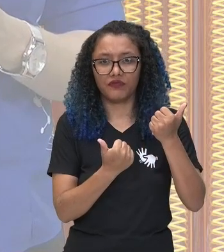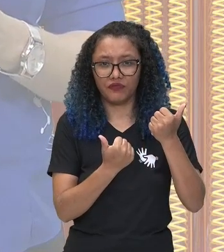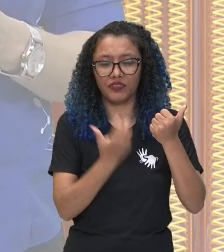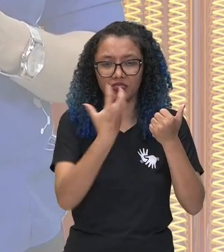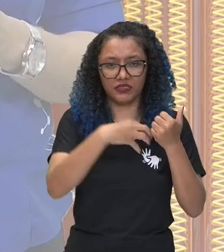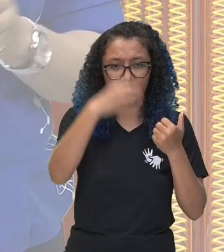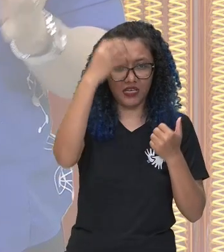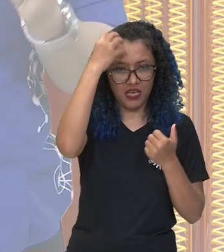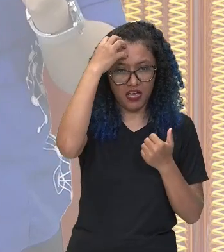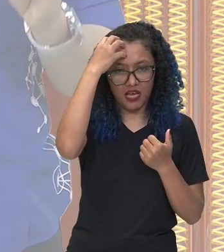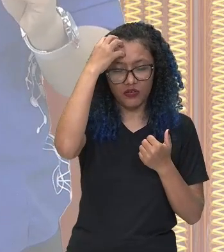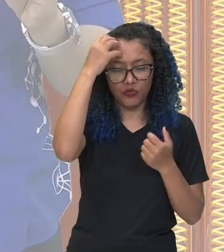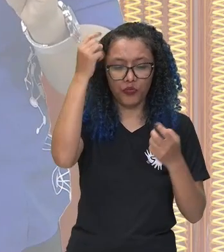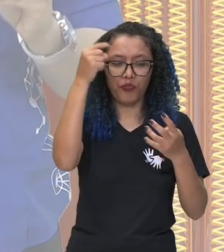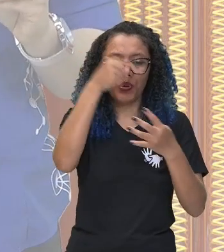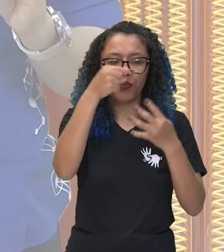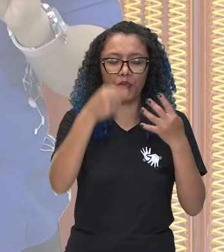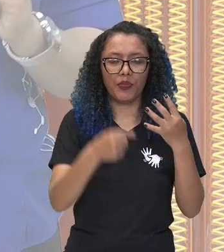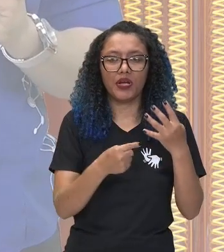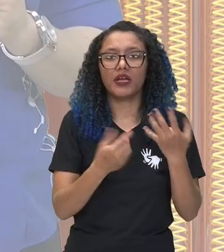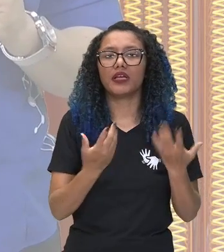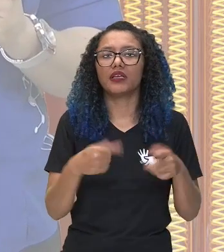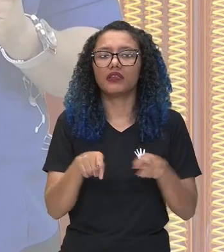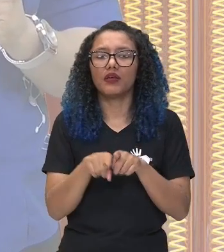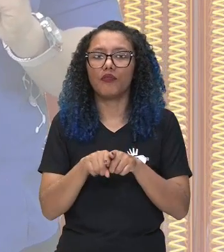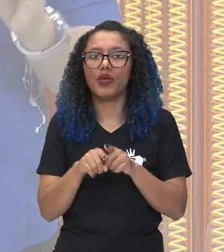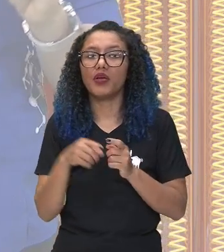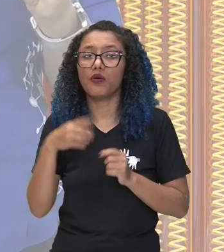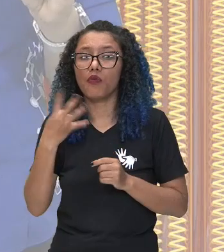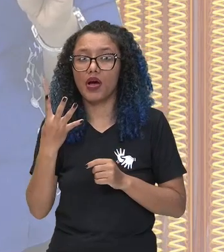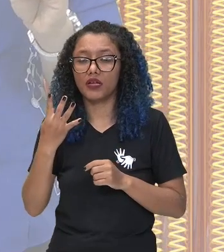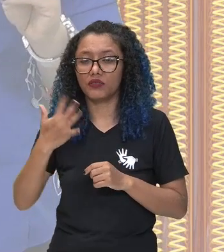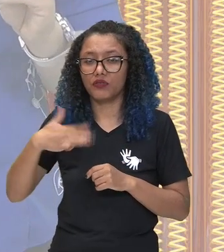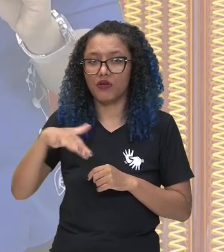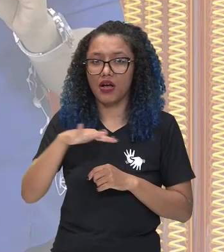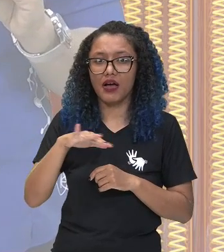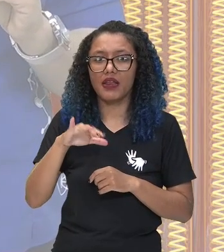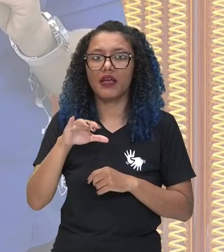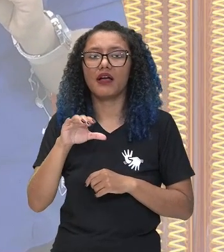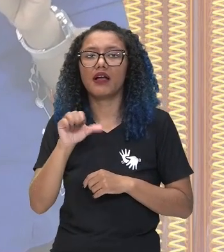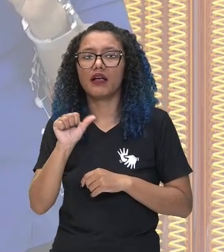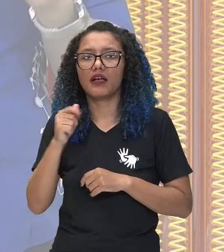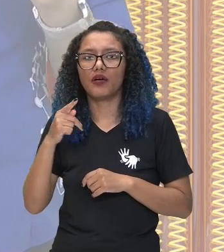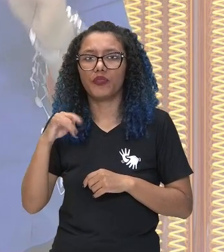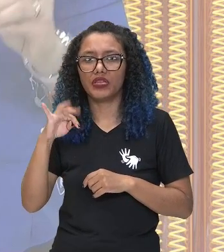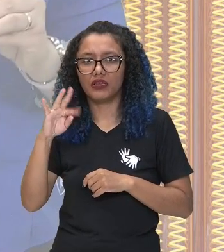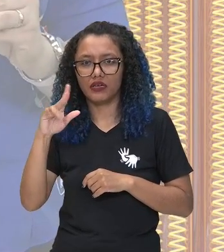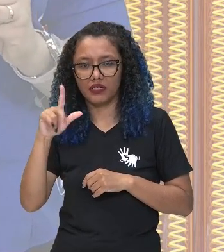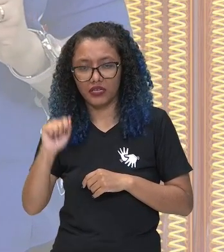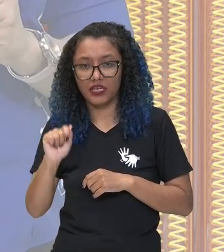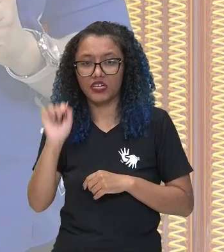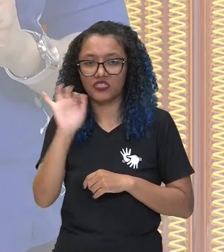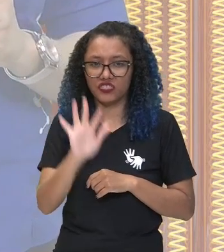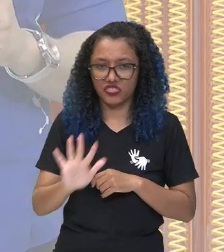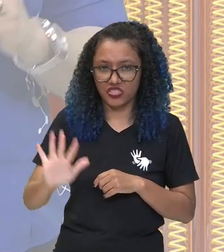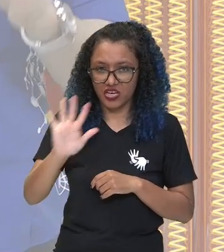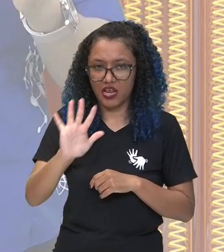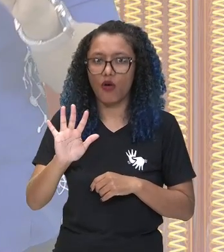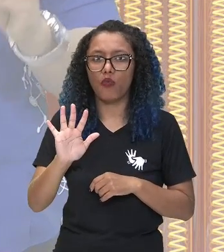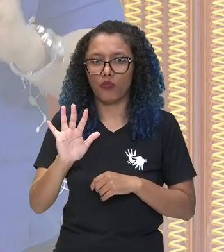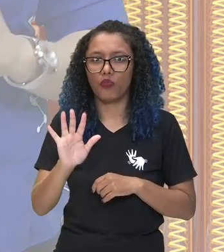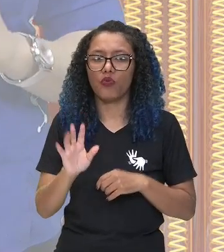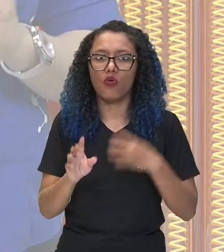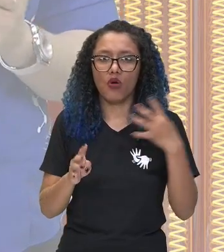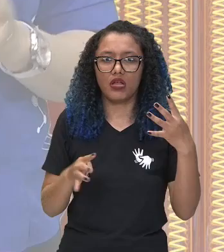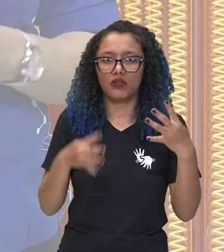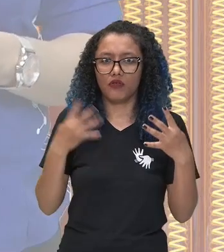e Rio da Prata, e 4 capitanias gerais, como a Guatemala, Cuba, Venezuela e Chile. Mas